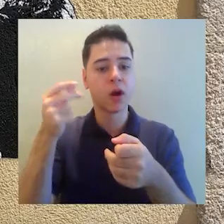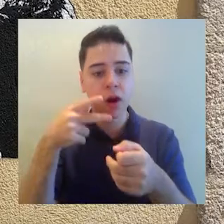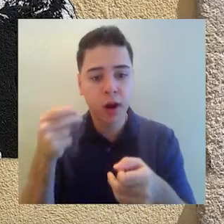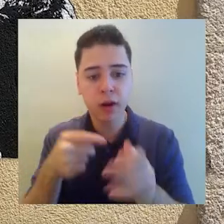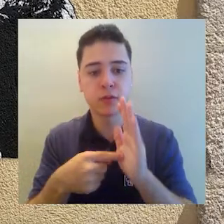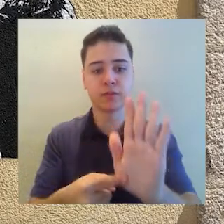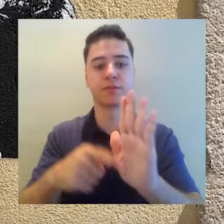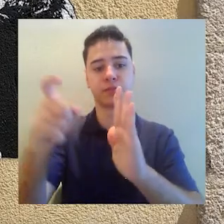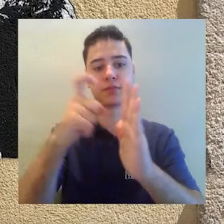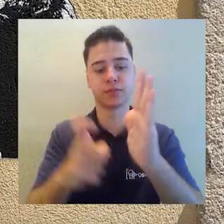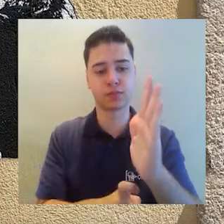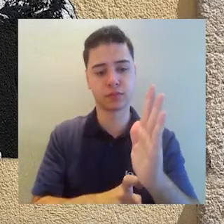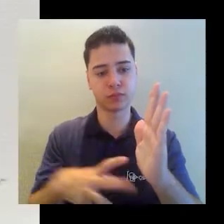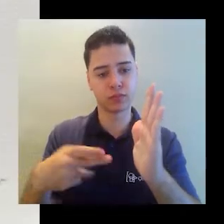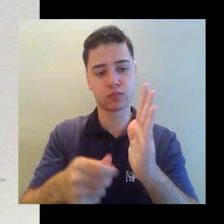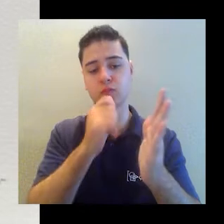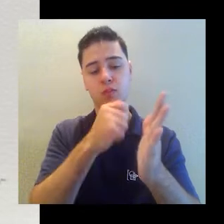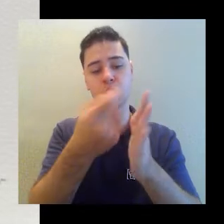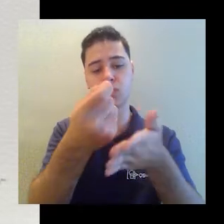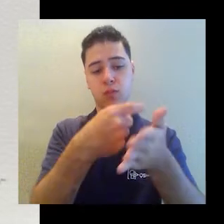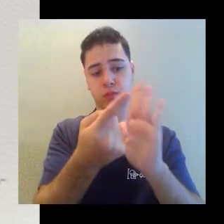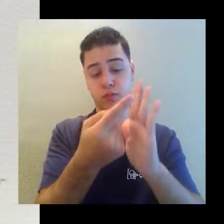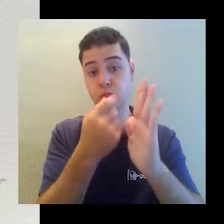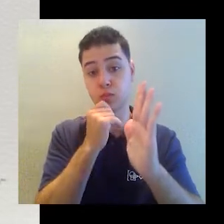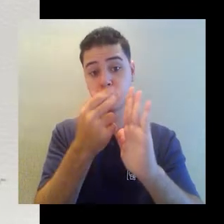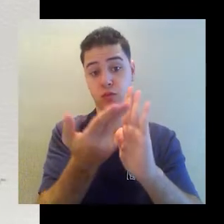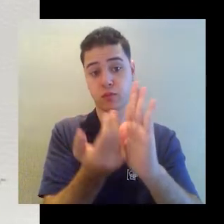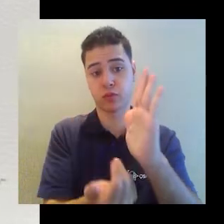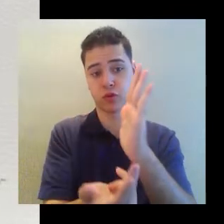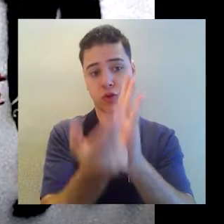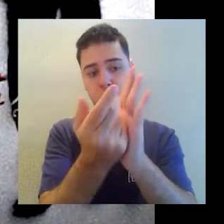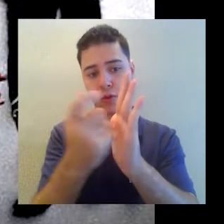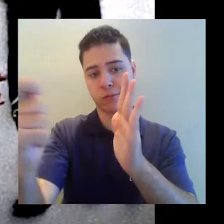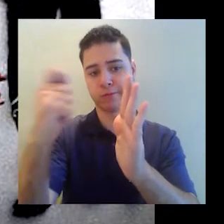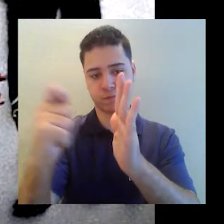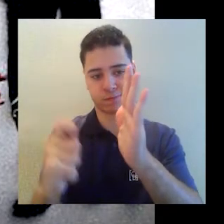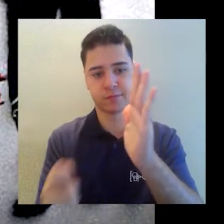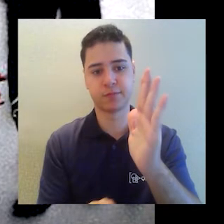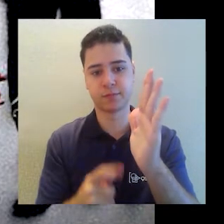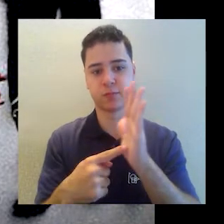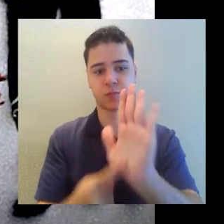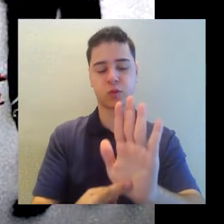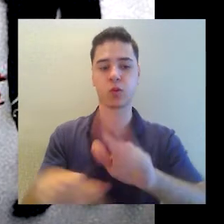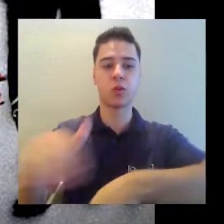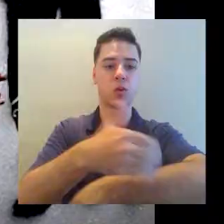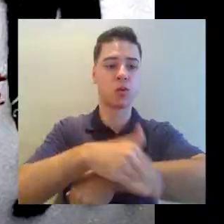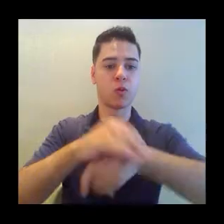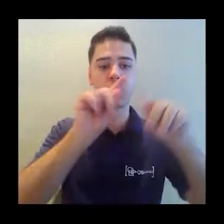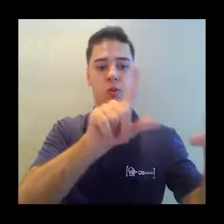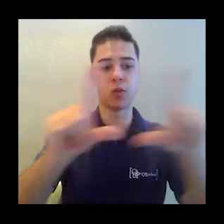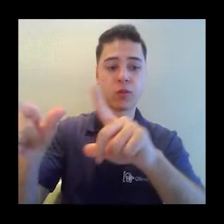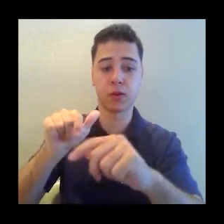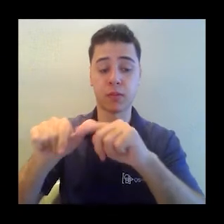ratos pintadas com stencil. O uso de imagens desenhadas no stencil deixava muito rápido o processo de pintura em muros e paredes.